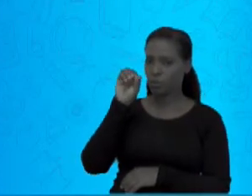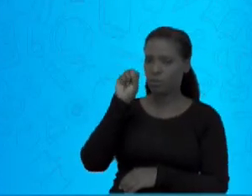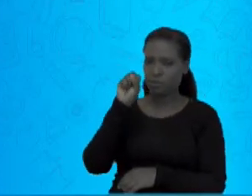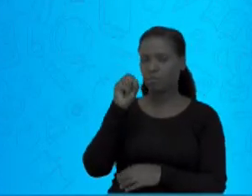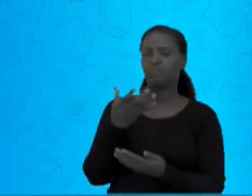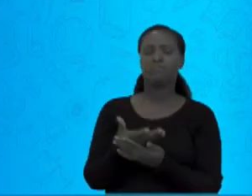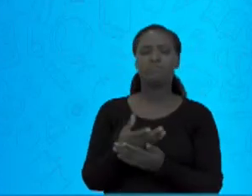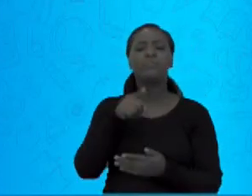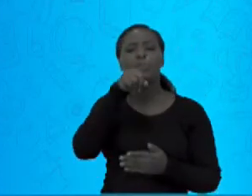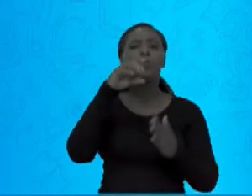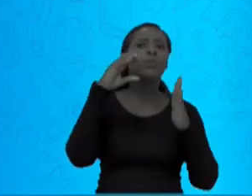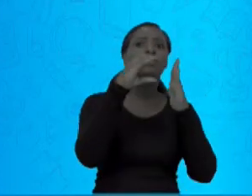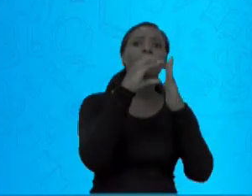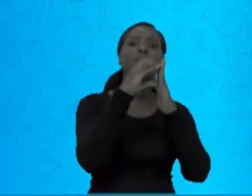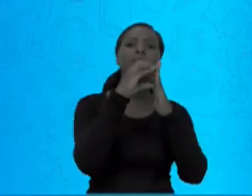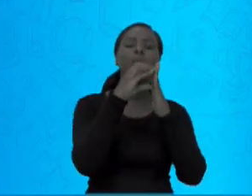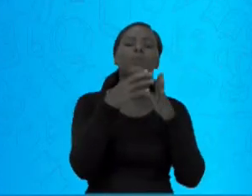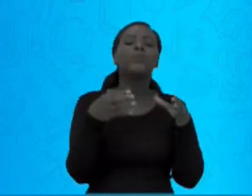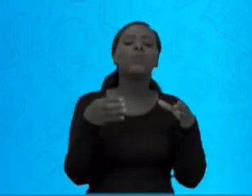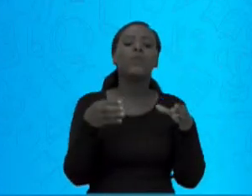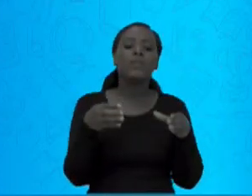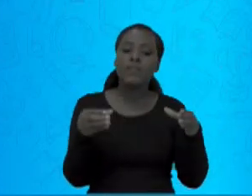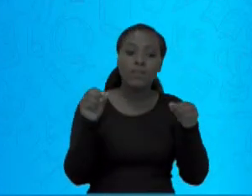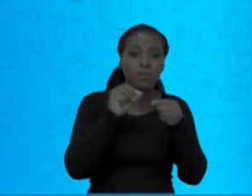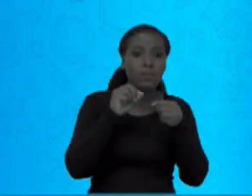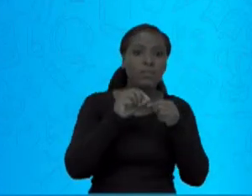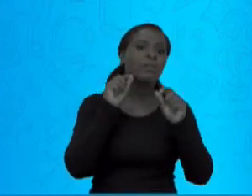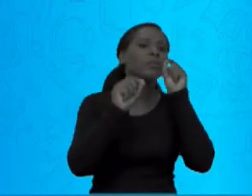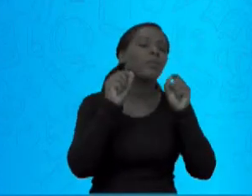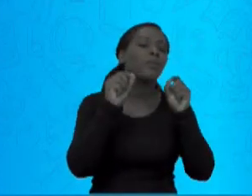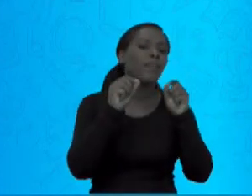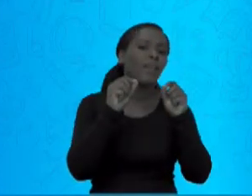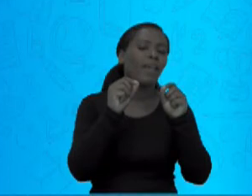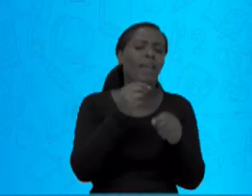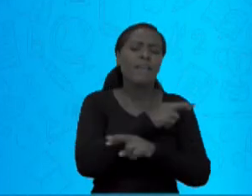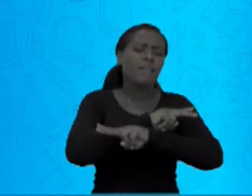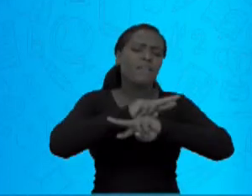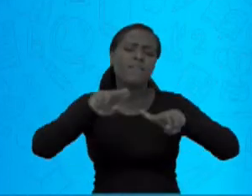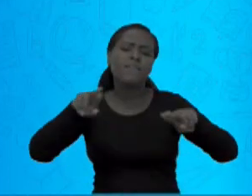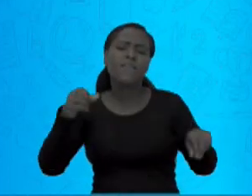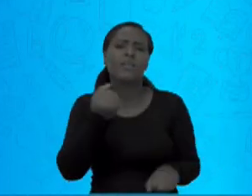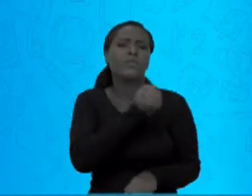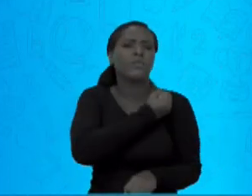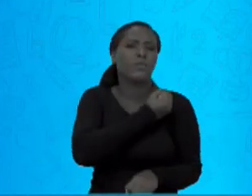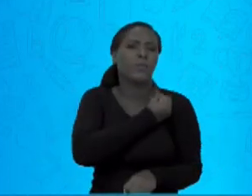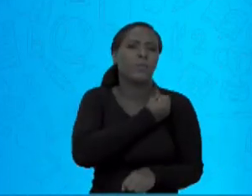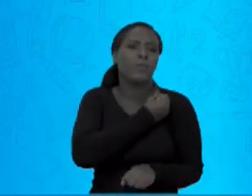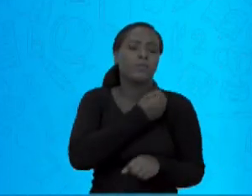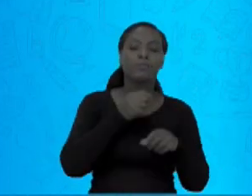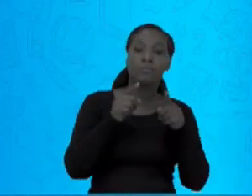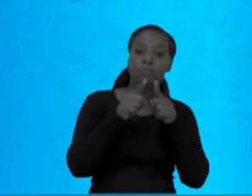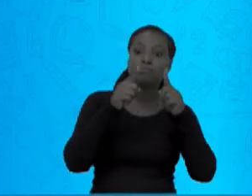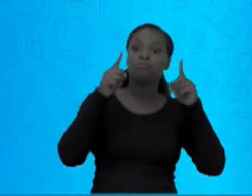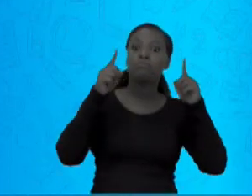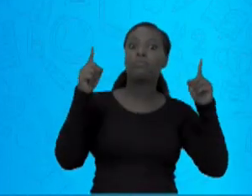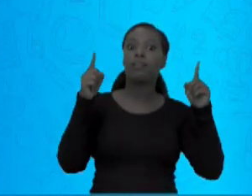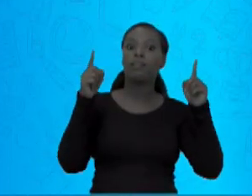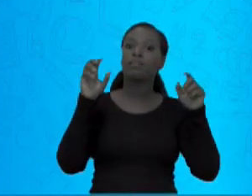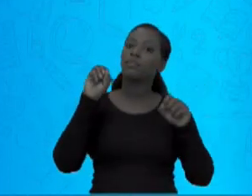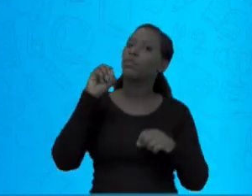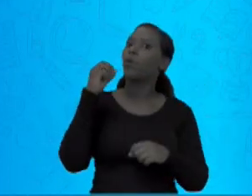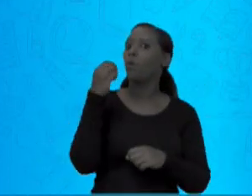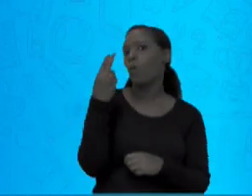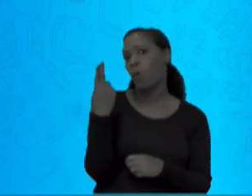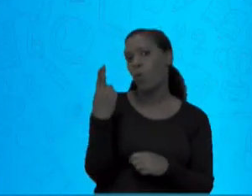símbolos, nós podemos formar diversos números, tanto um número muito grande como um número muito